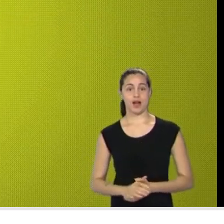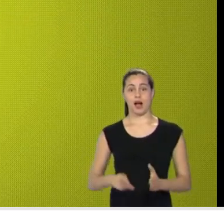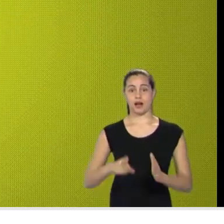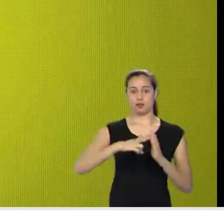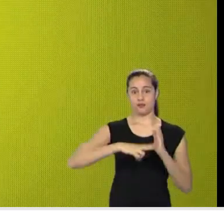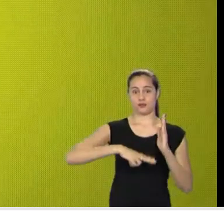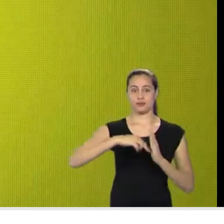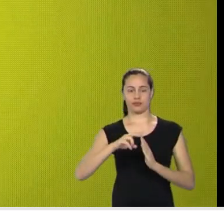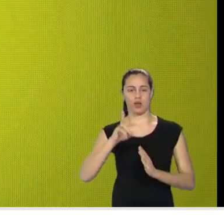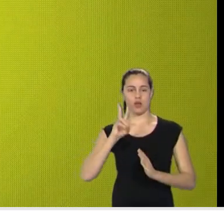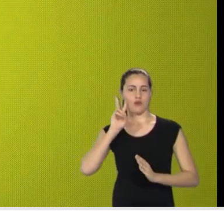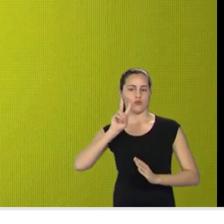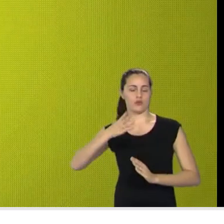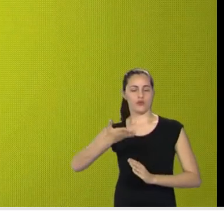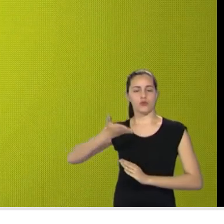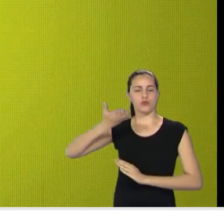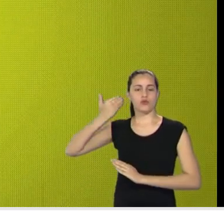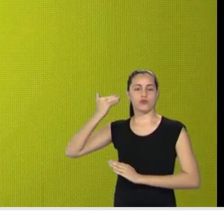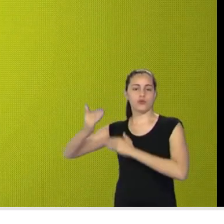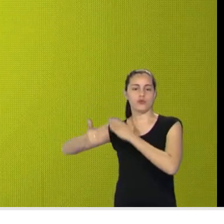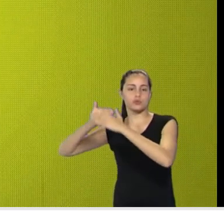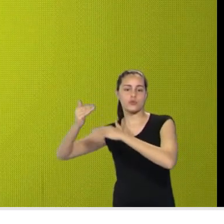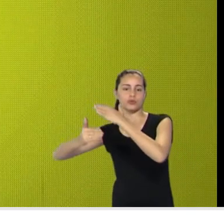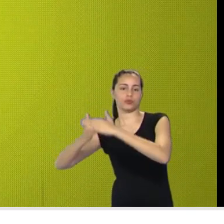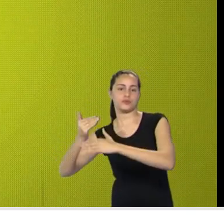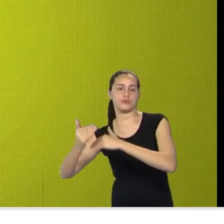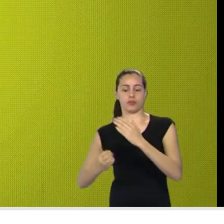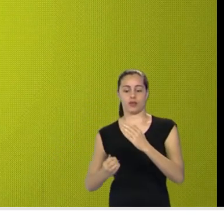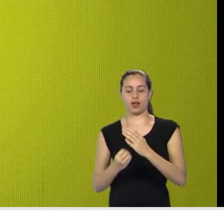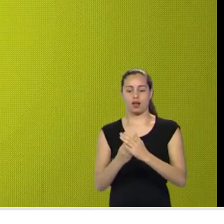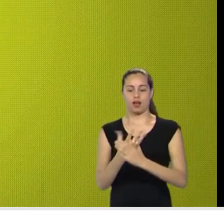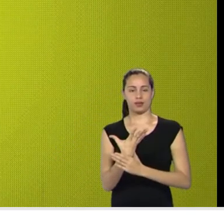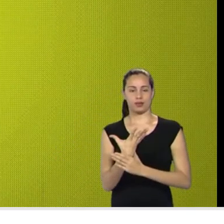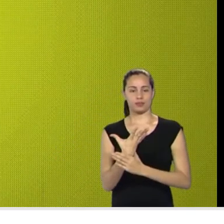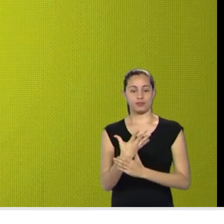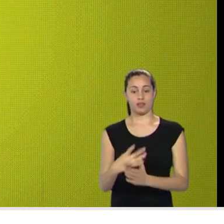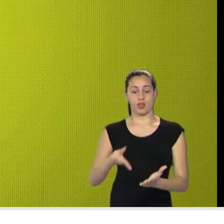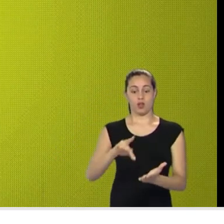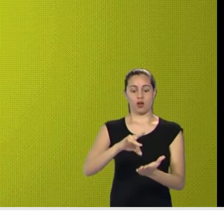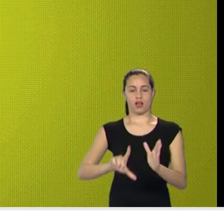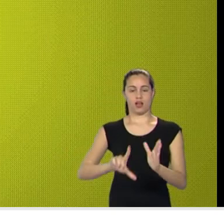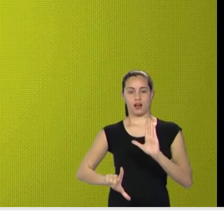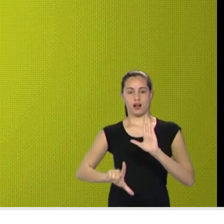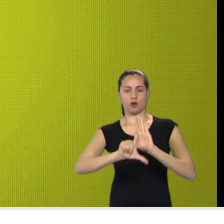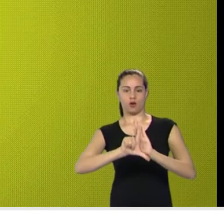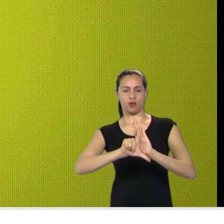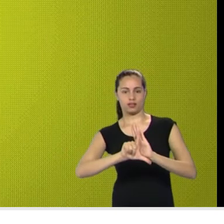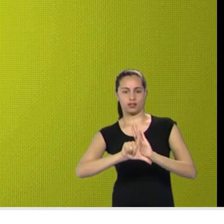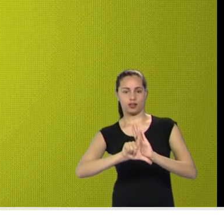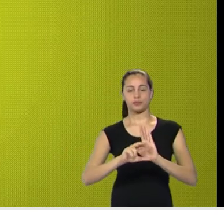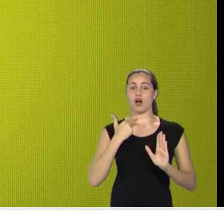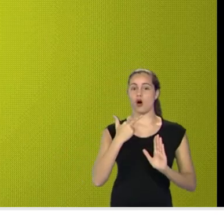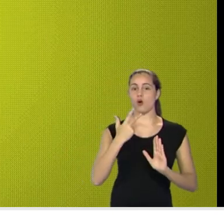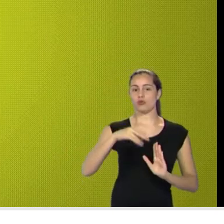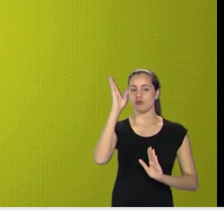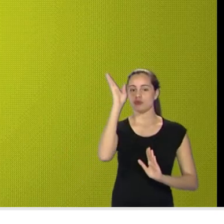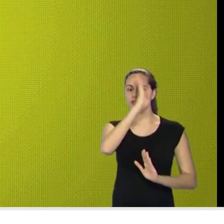desdobramentos históricos que culminaram na sua origem e seu reconhecimento como uma língua oficial do país a partir de